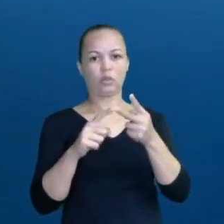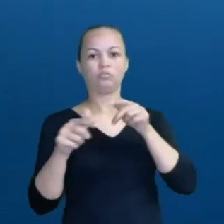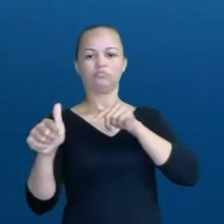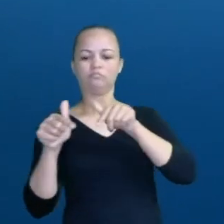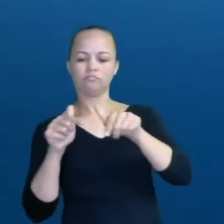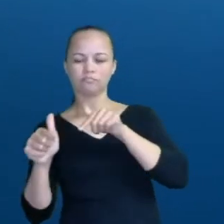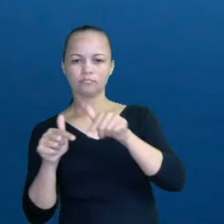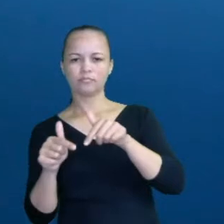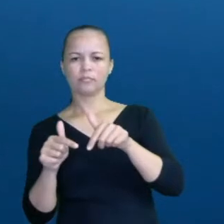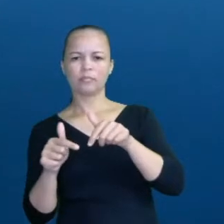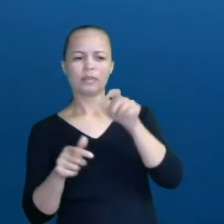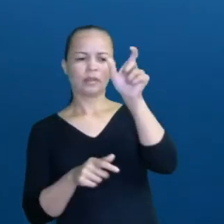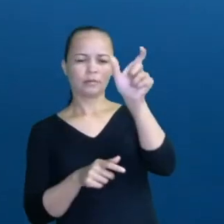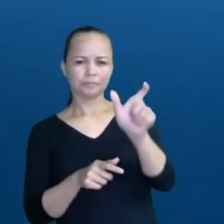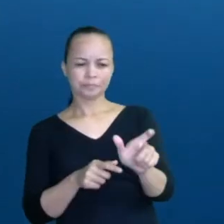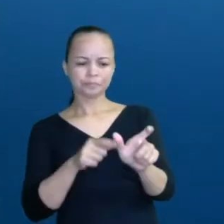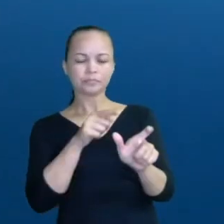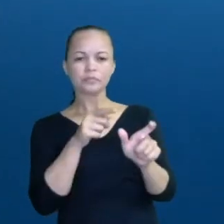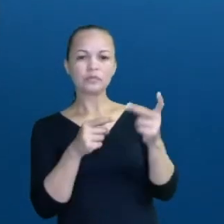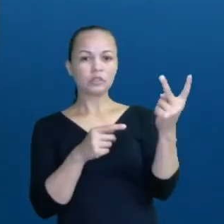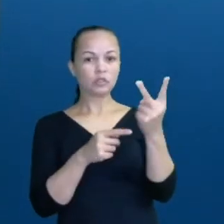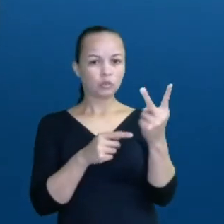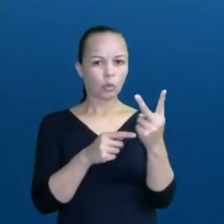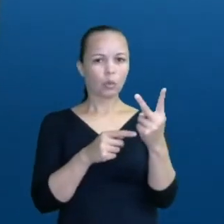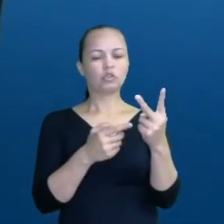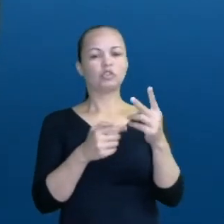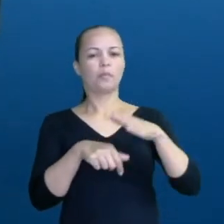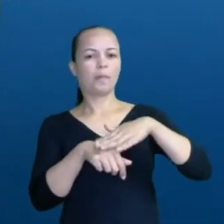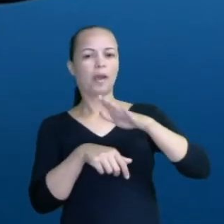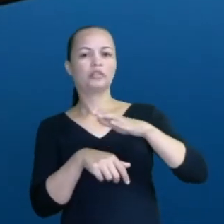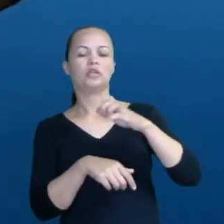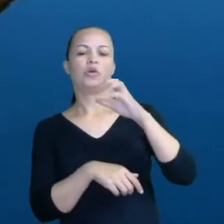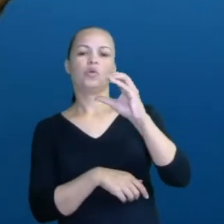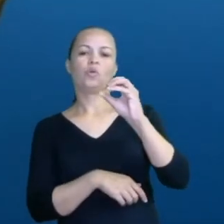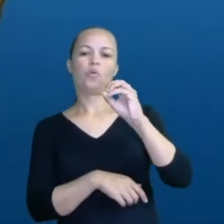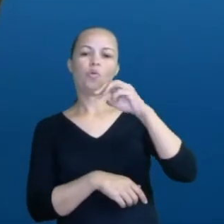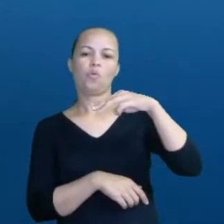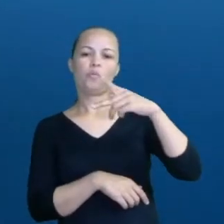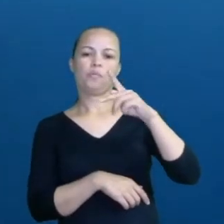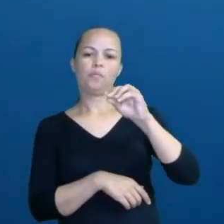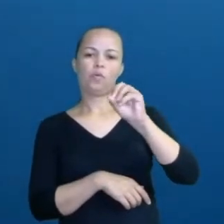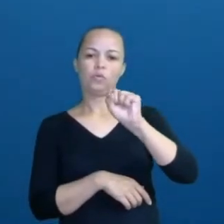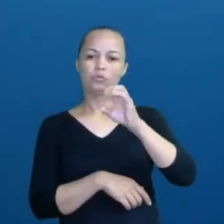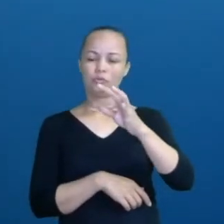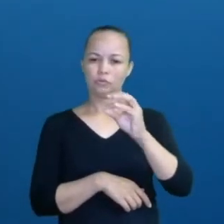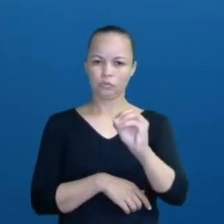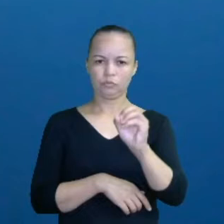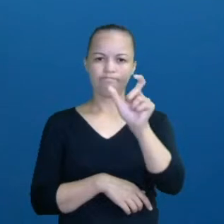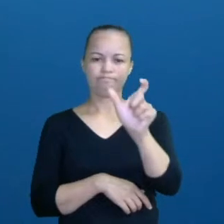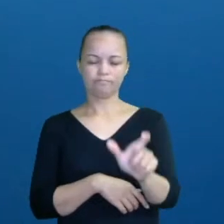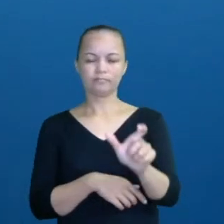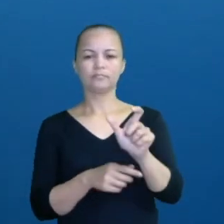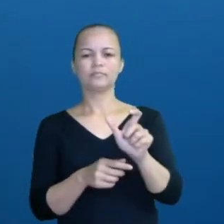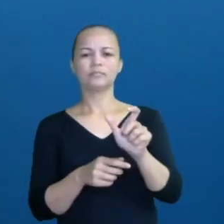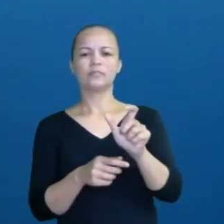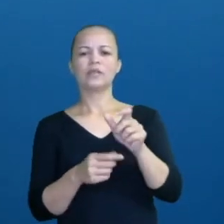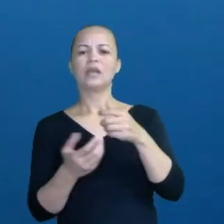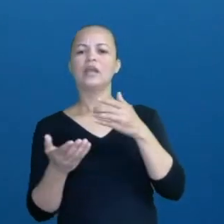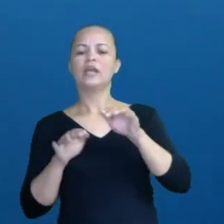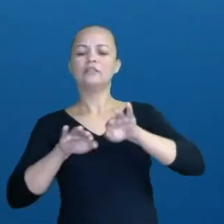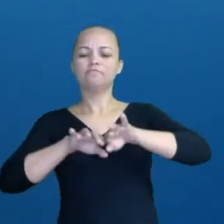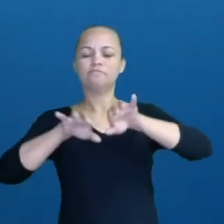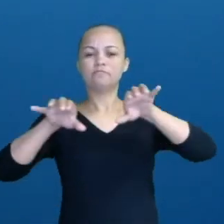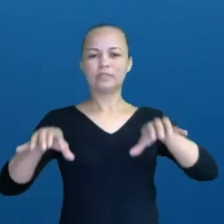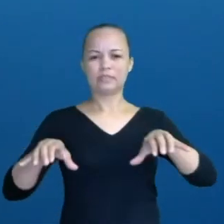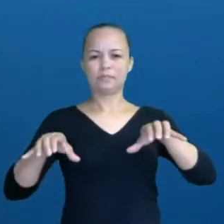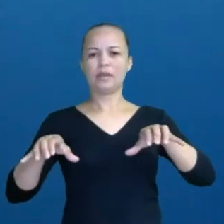Quando o sujeito é formado por dois ou mais núcleos, nós chamamos de sujeito composto. O sujeito composto, ele vem